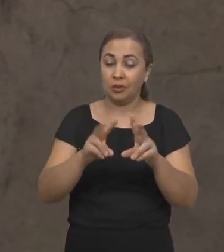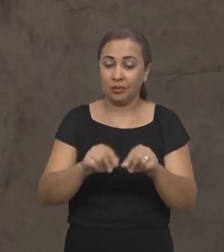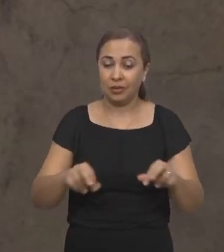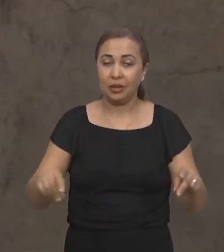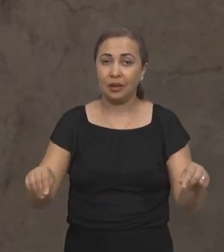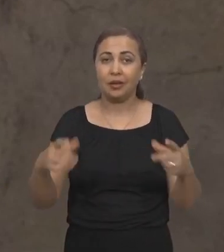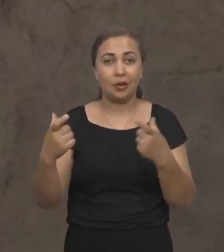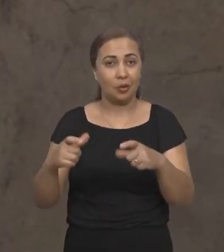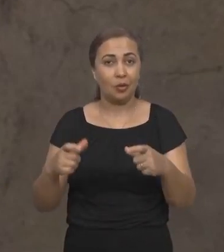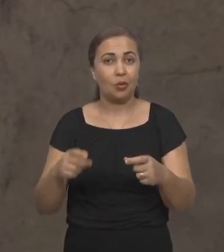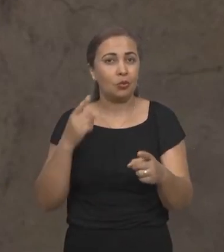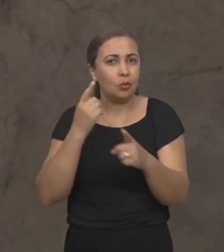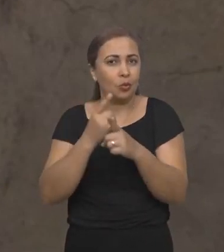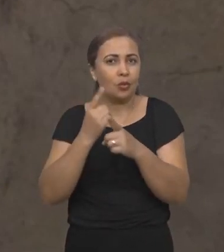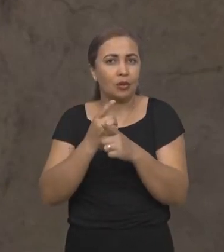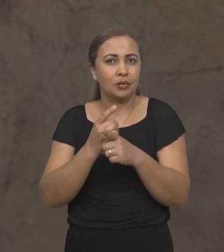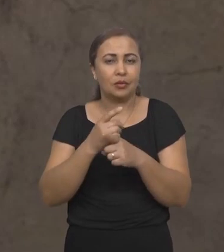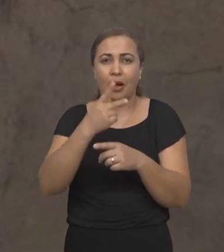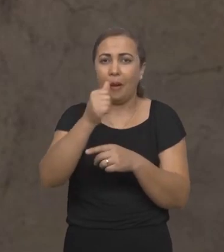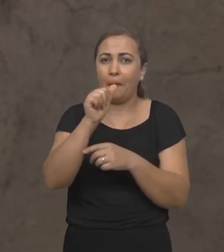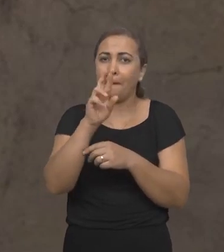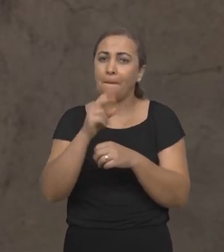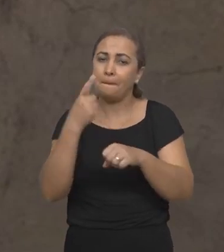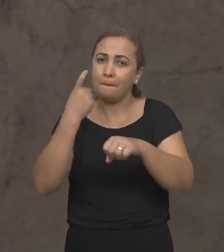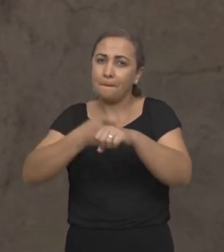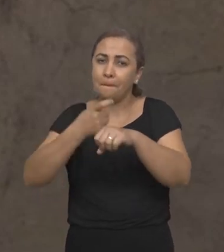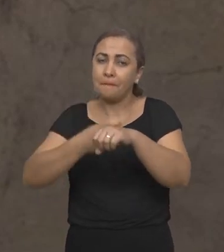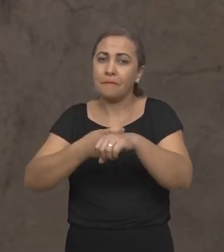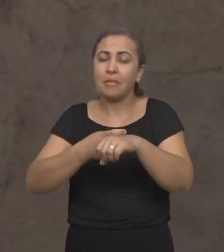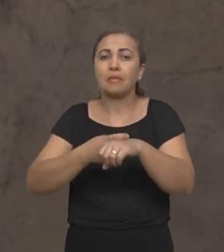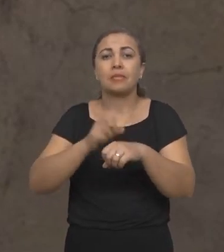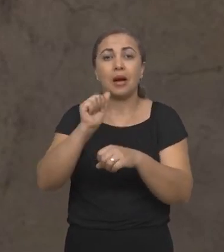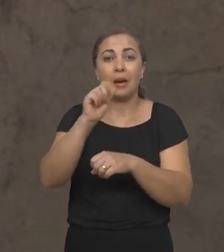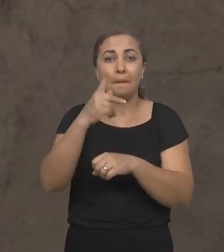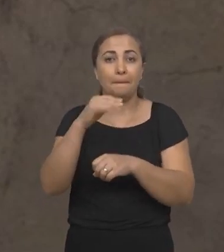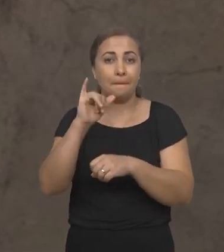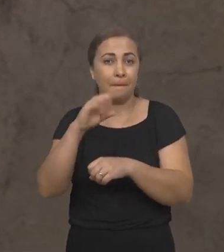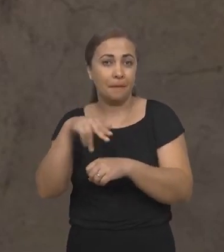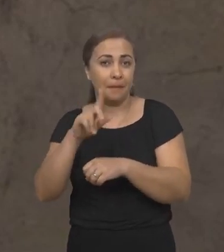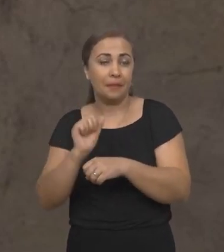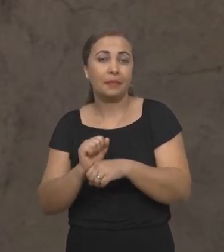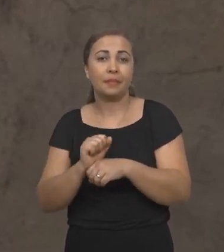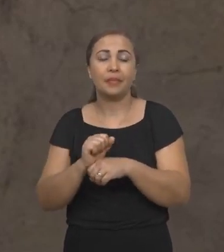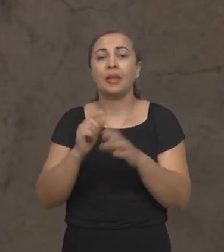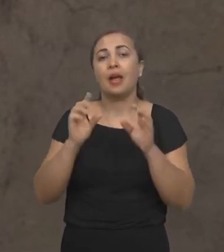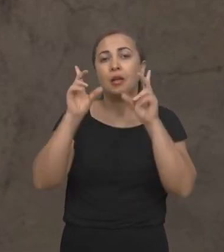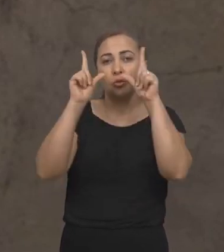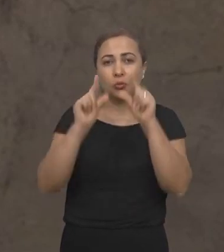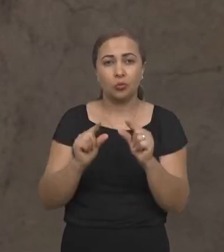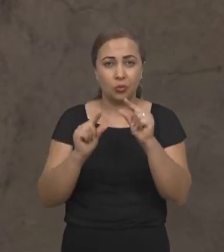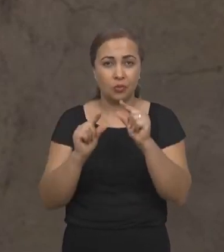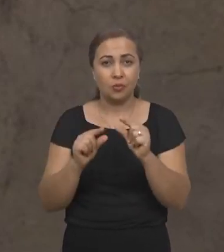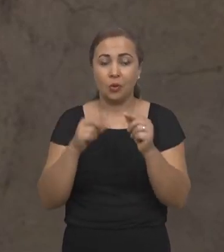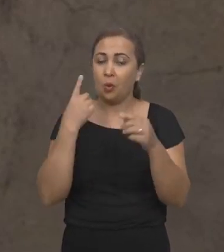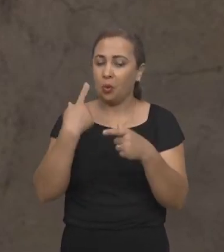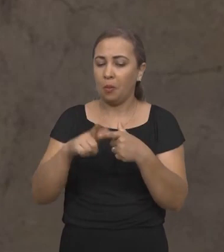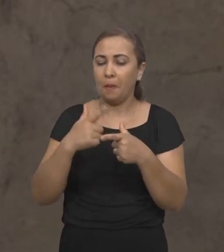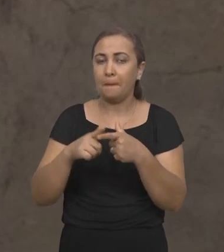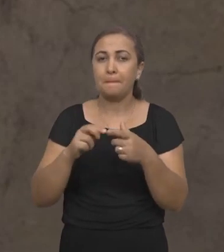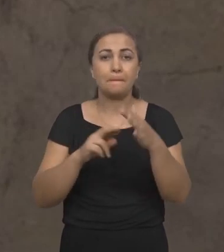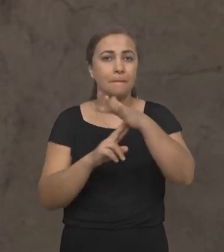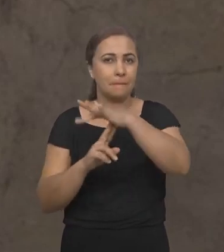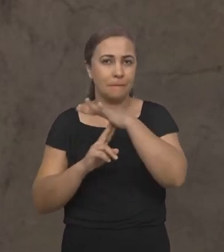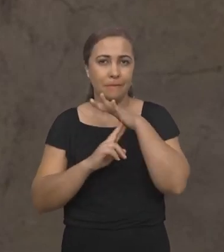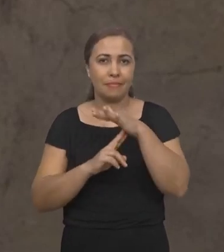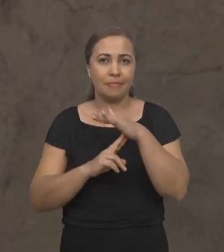né, que é a que se enquadra o pau a pique na aldeia indígena Itapuã Tupinambá de Olivença, proporciona redução do impacto